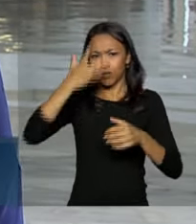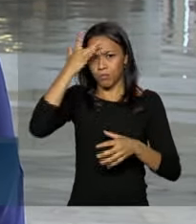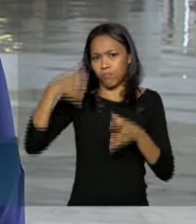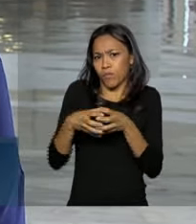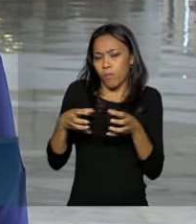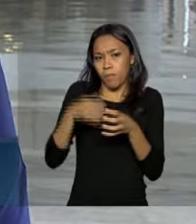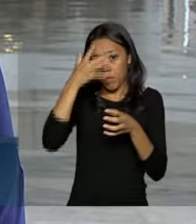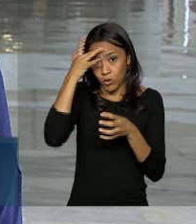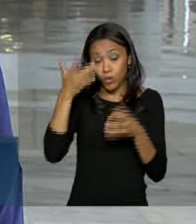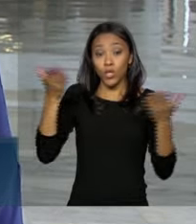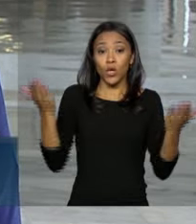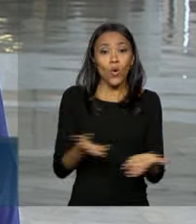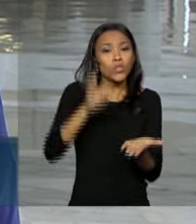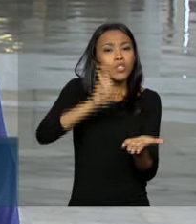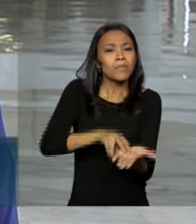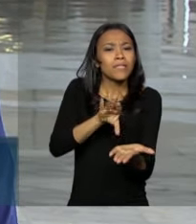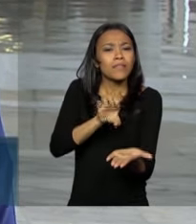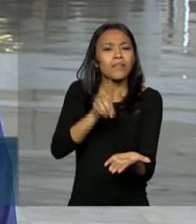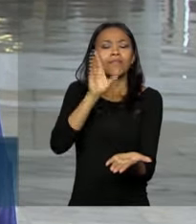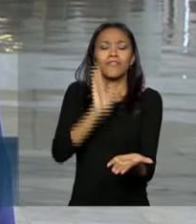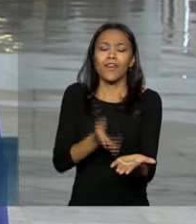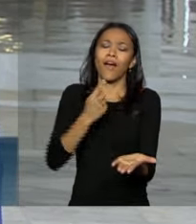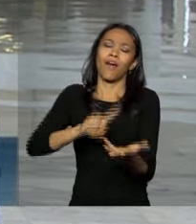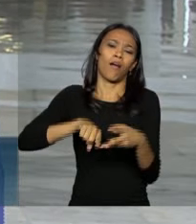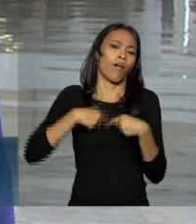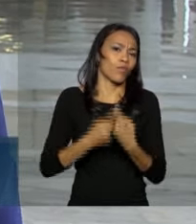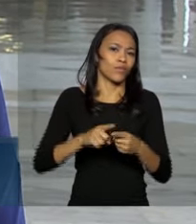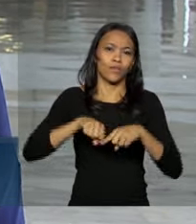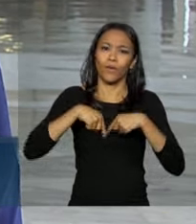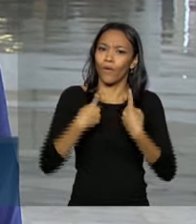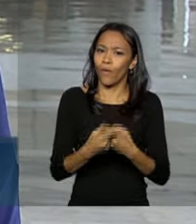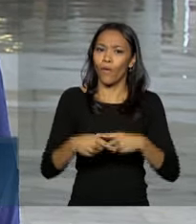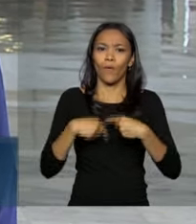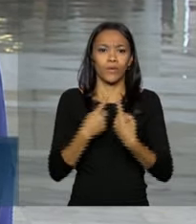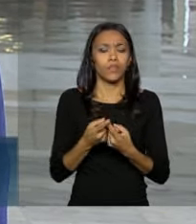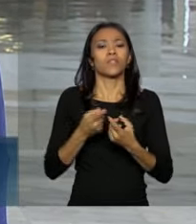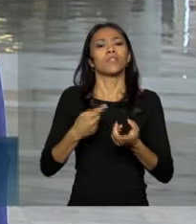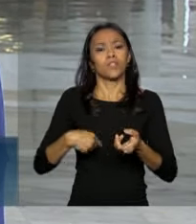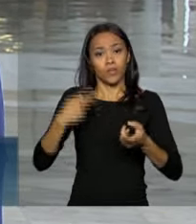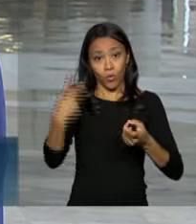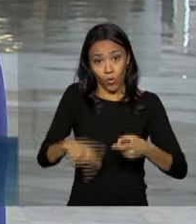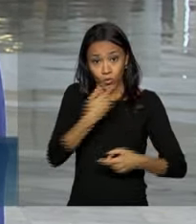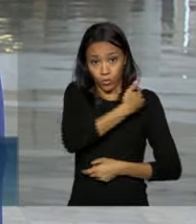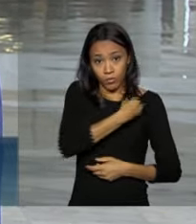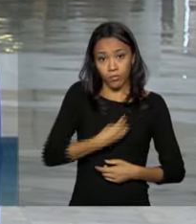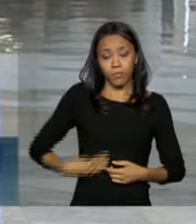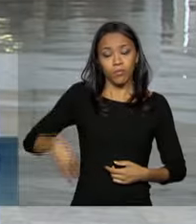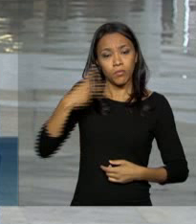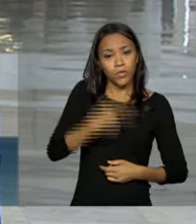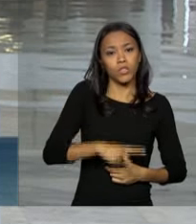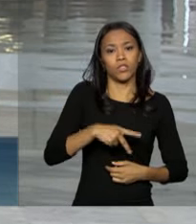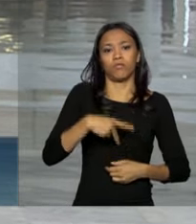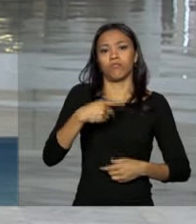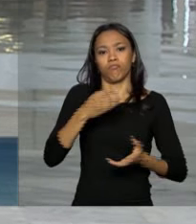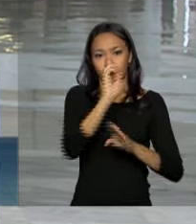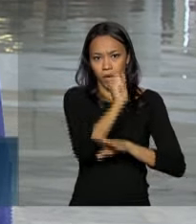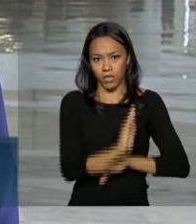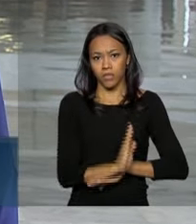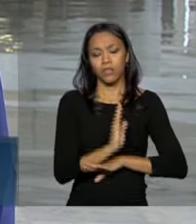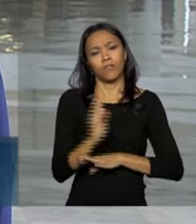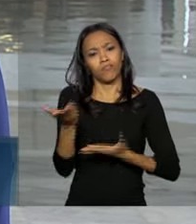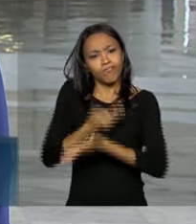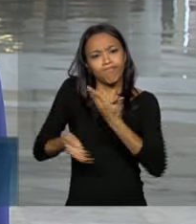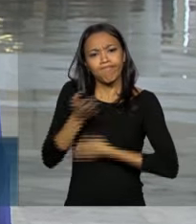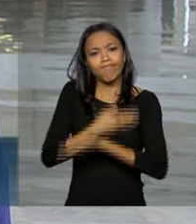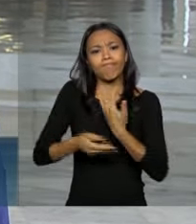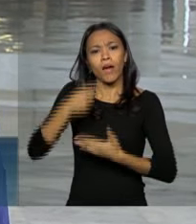que desde hoje cedo já fizeram várias reuniões com os respectivos ministros brasileiros para estudar aí o fechamento de